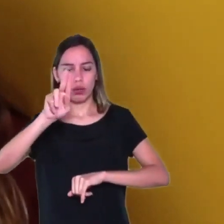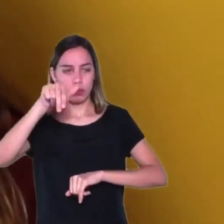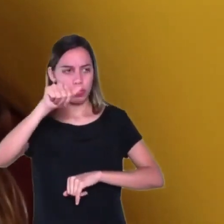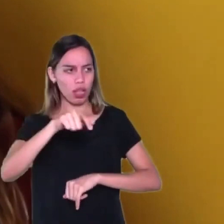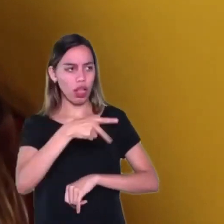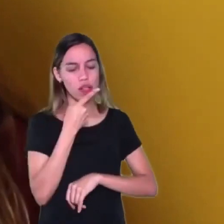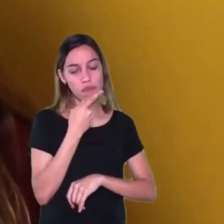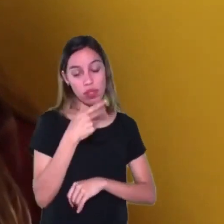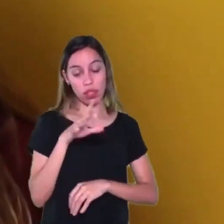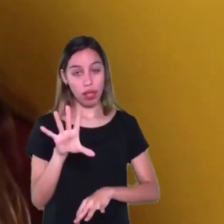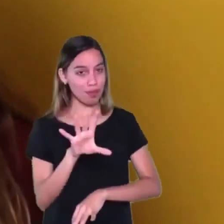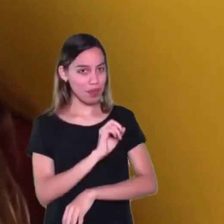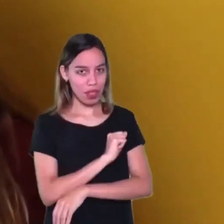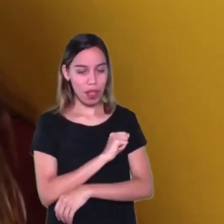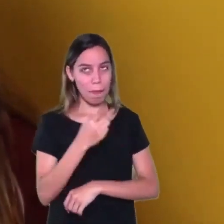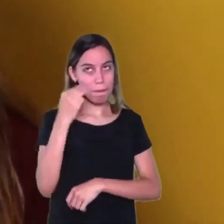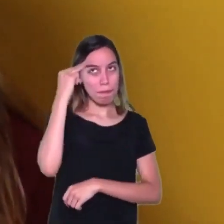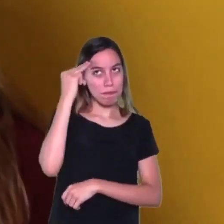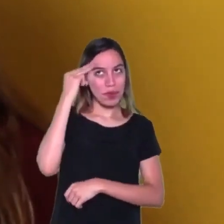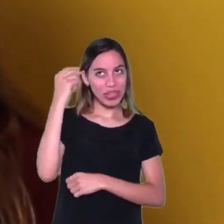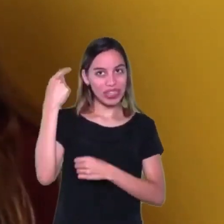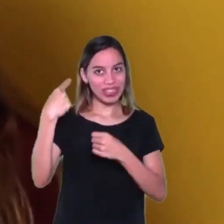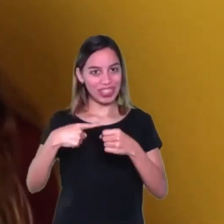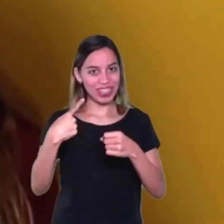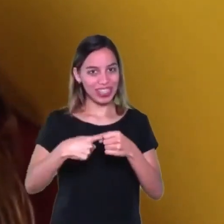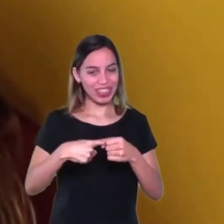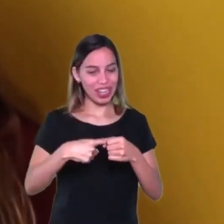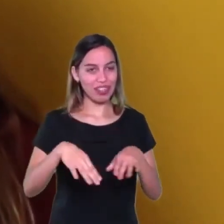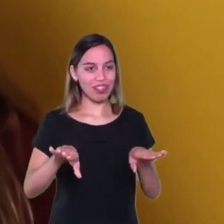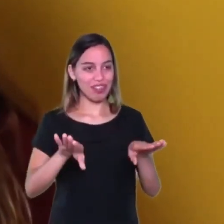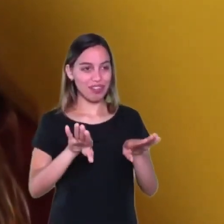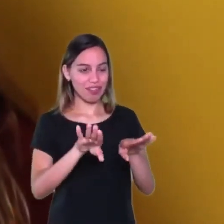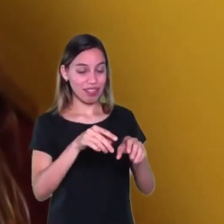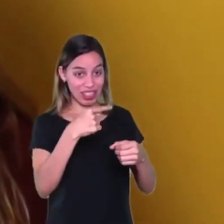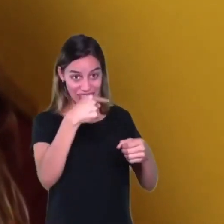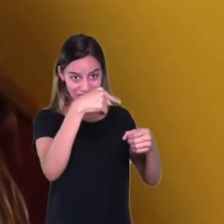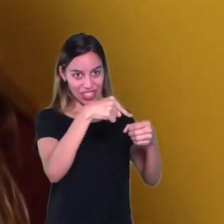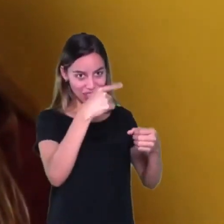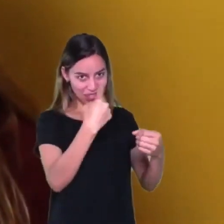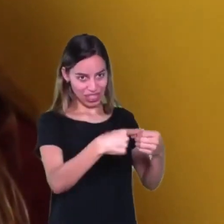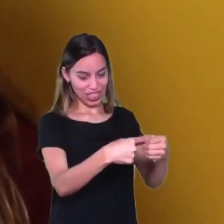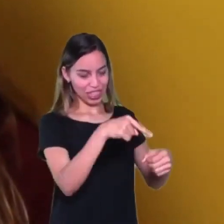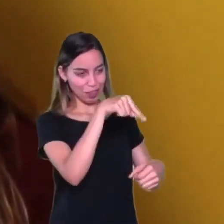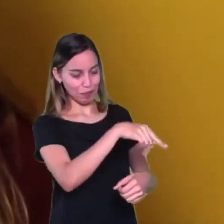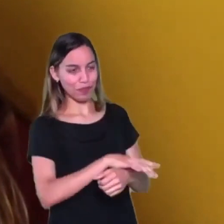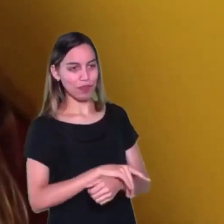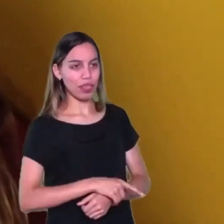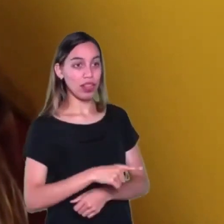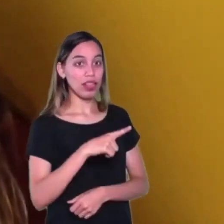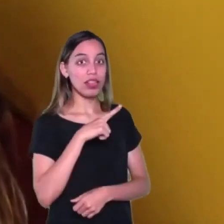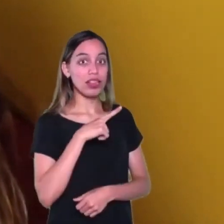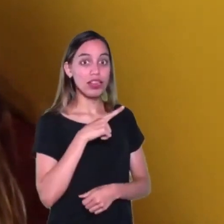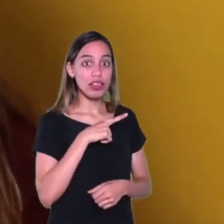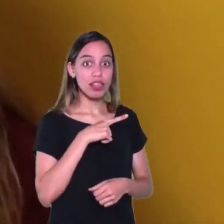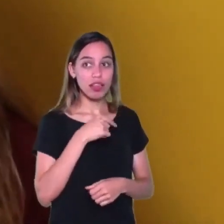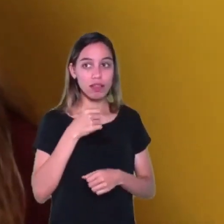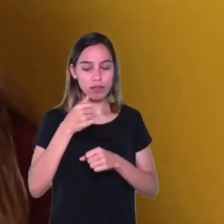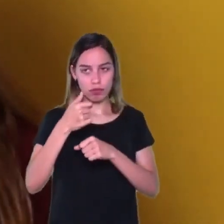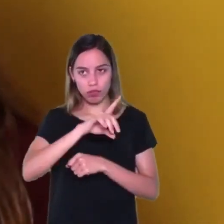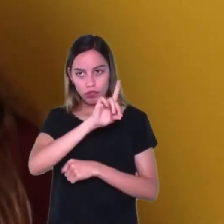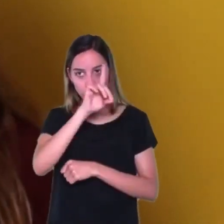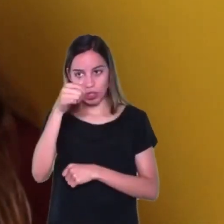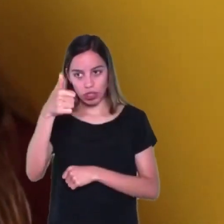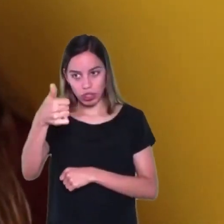cidades, especialmente de sua terra natal, Itaúna, que completou no último 16 de setembro